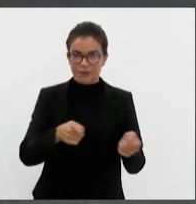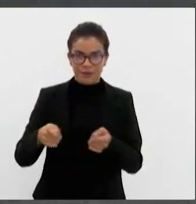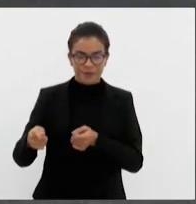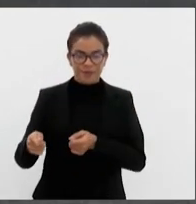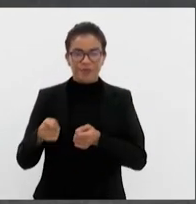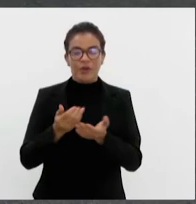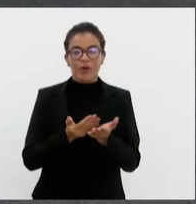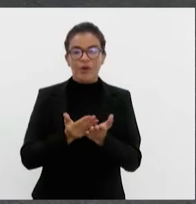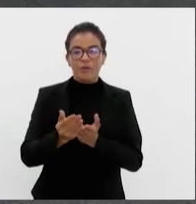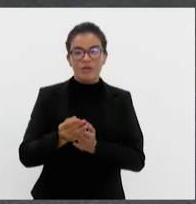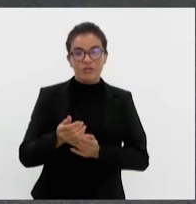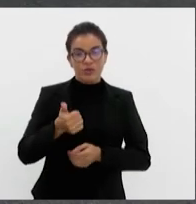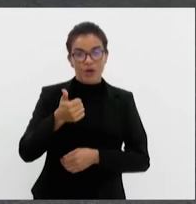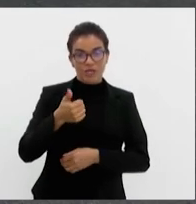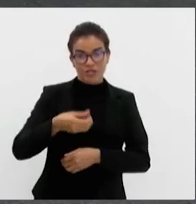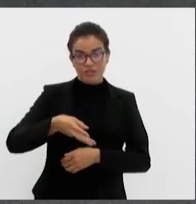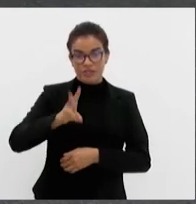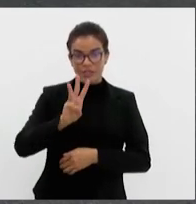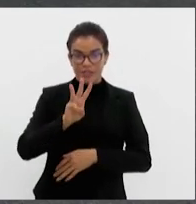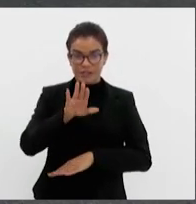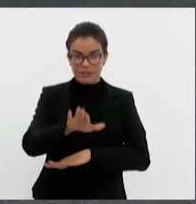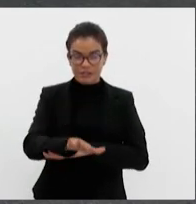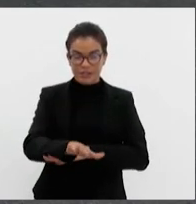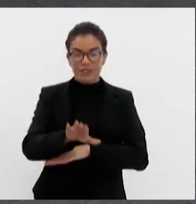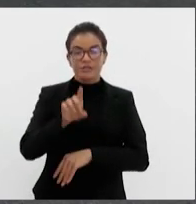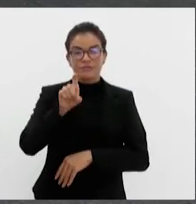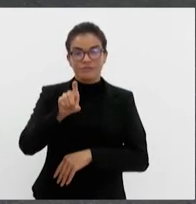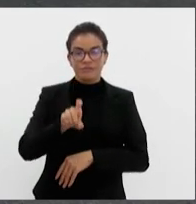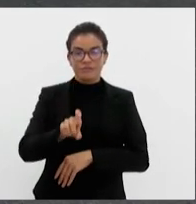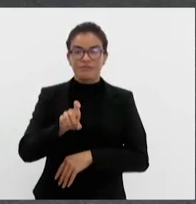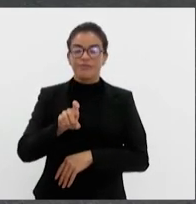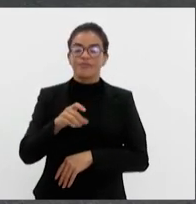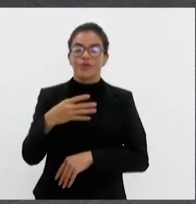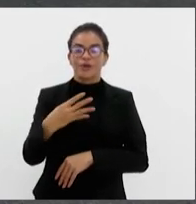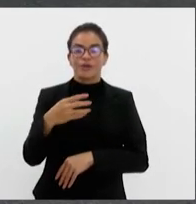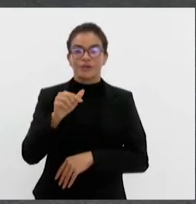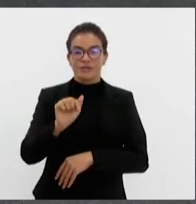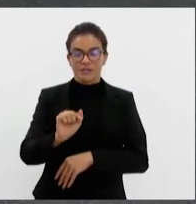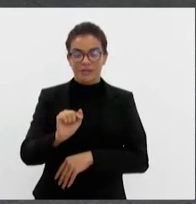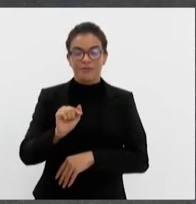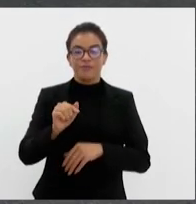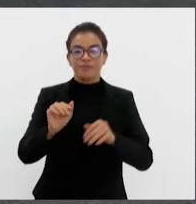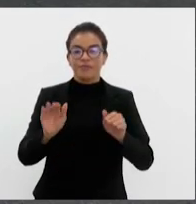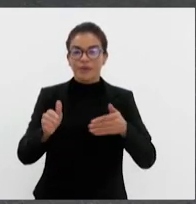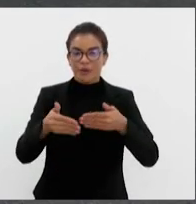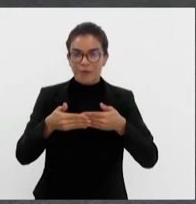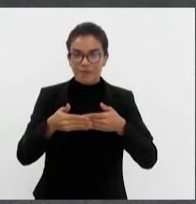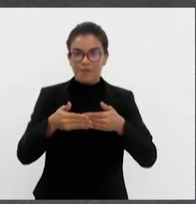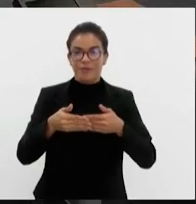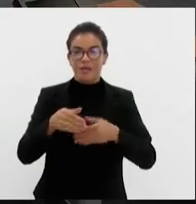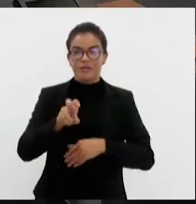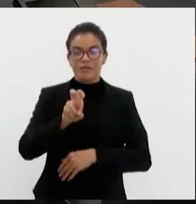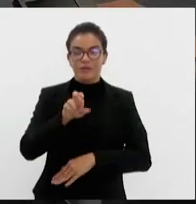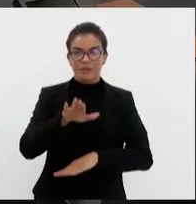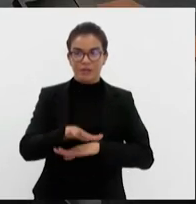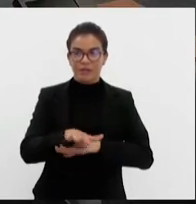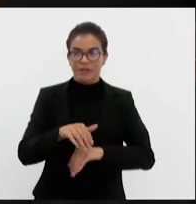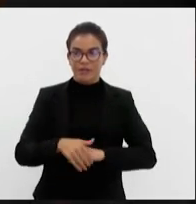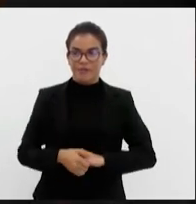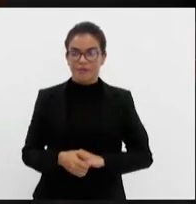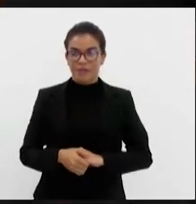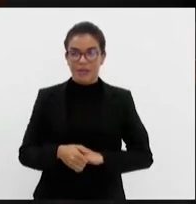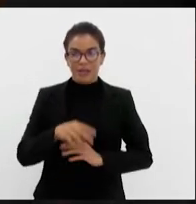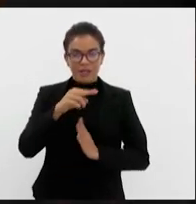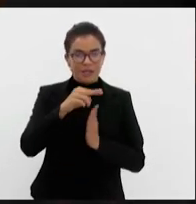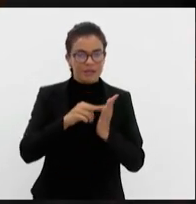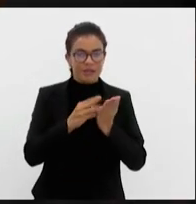que, iniciada às 15 horas e 47 minutos, foi encerrada às 17 horas. Obrigado. Lida